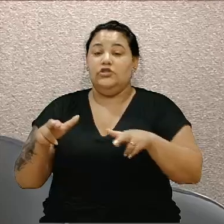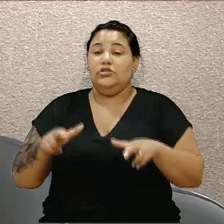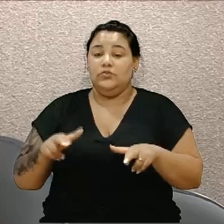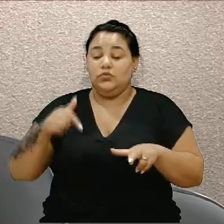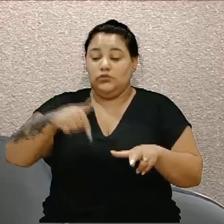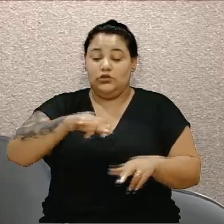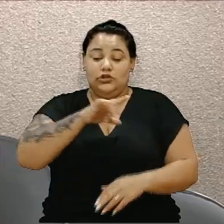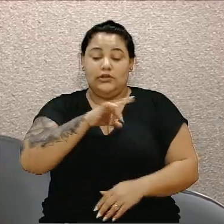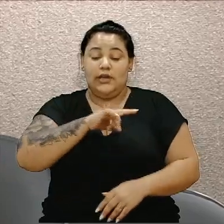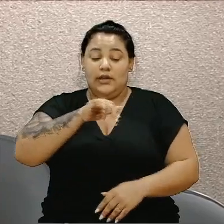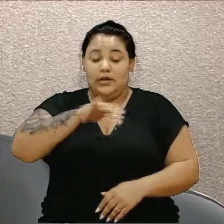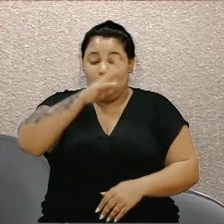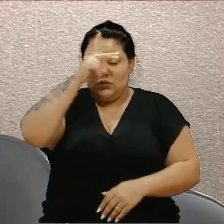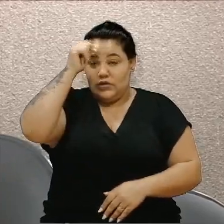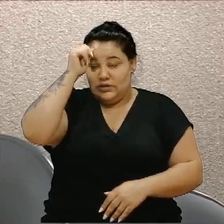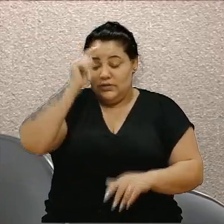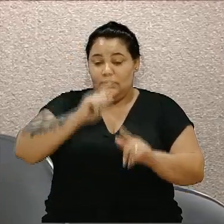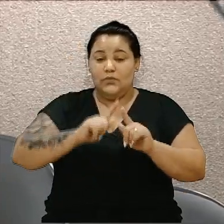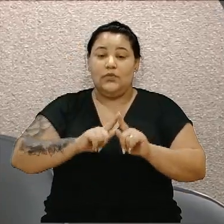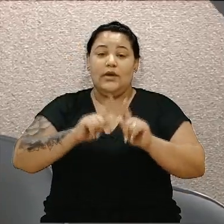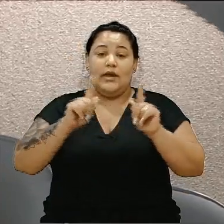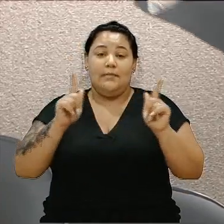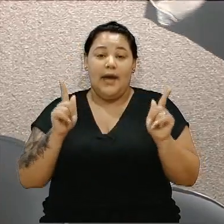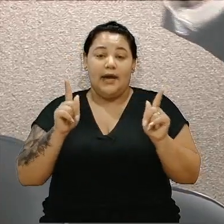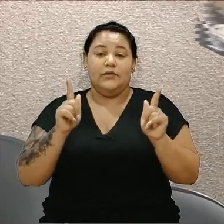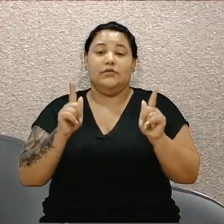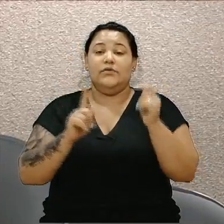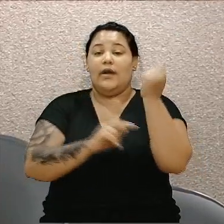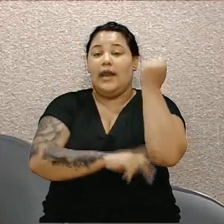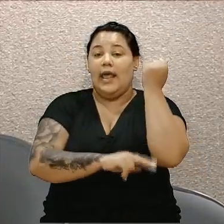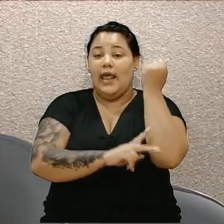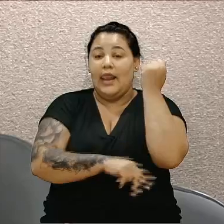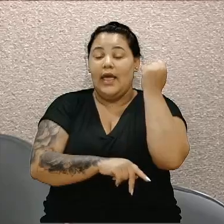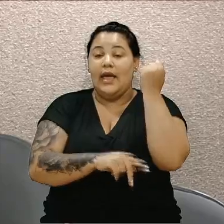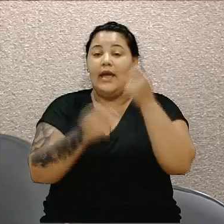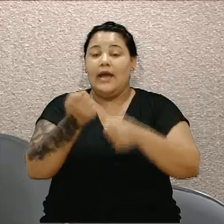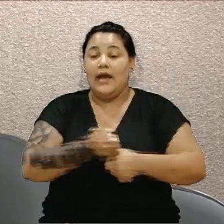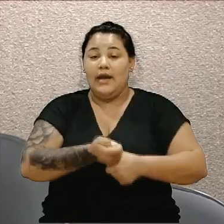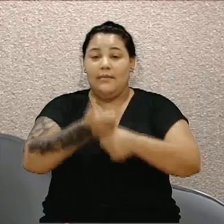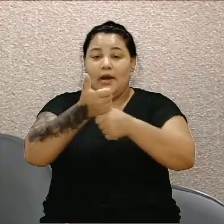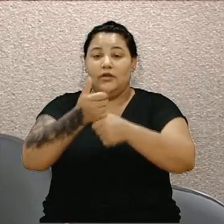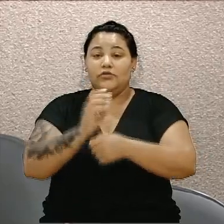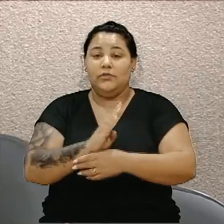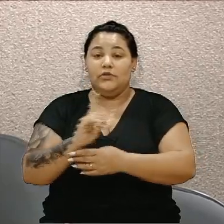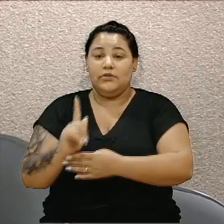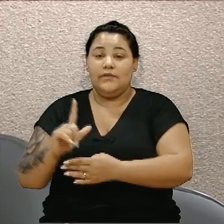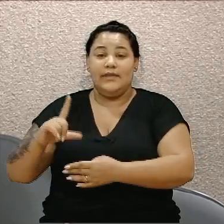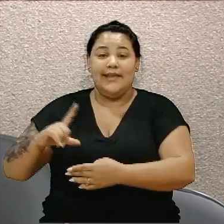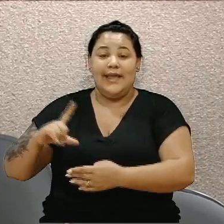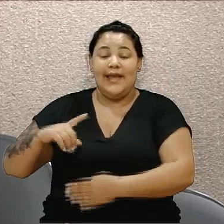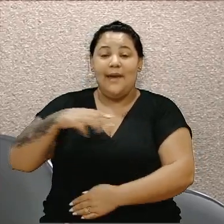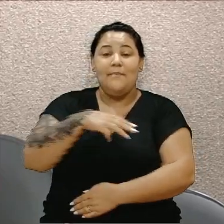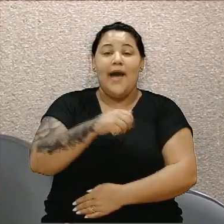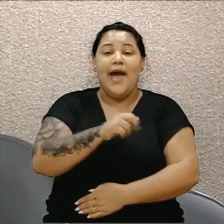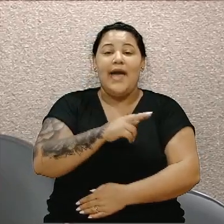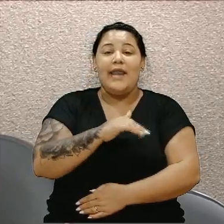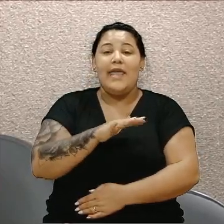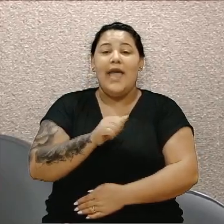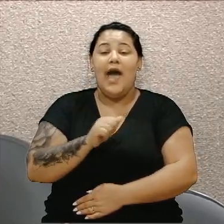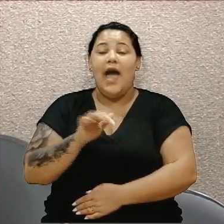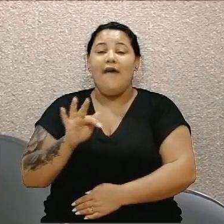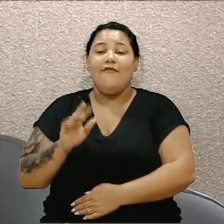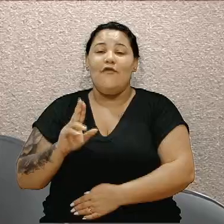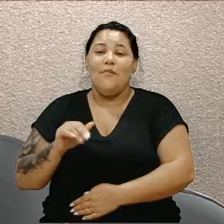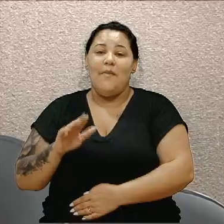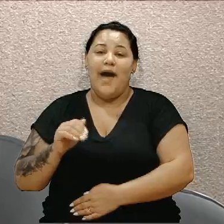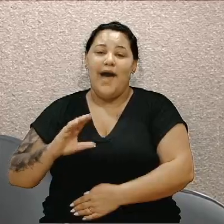aqui municípios, Gramado, Canela, Garibaldi, Bento Gonçalves, que já tem a Maria Fumaça, por exemplo. Só que Caxias do Sul,